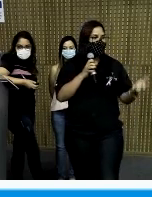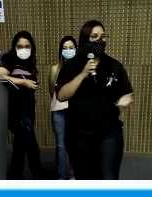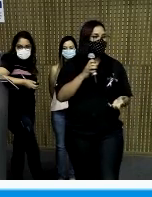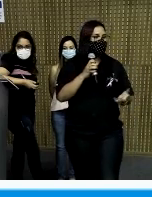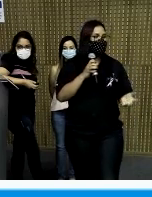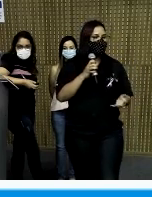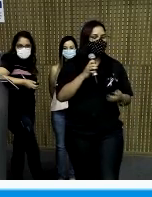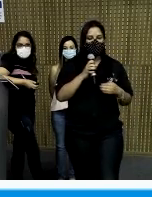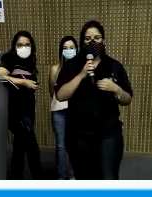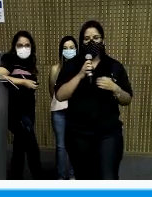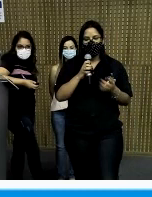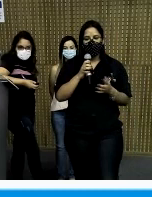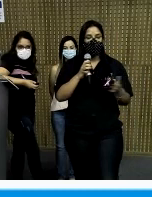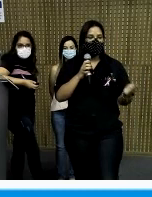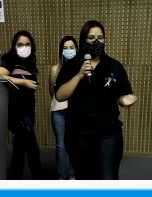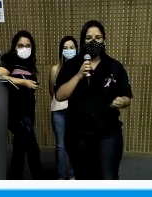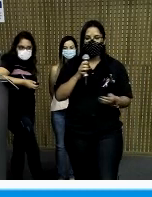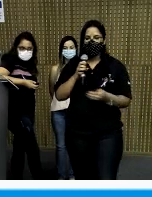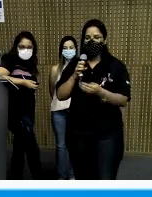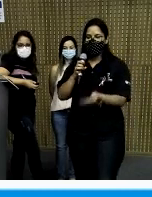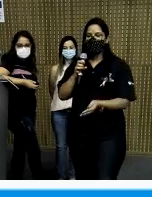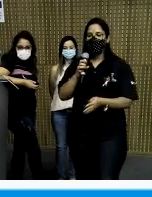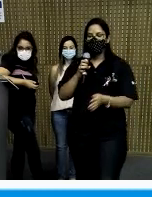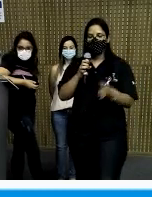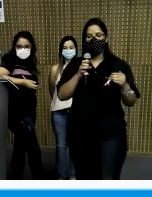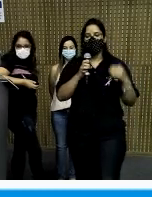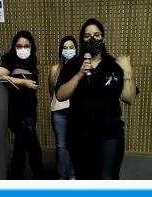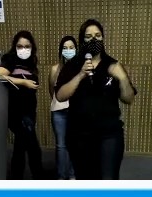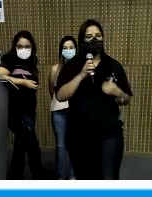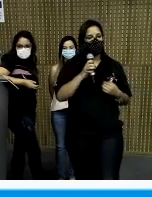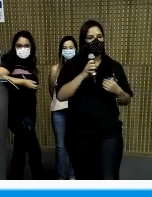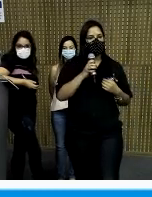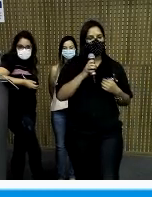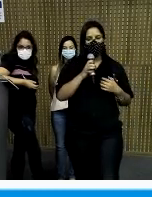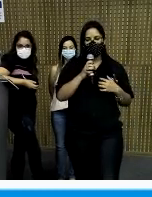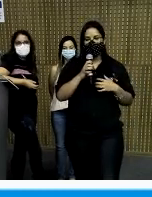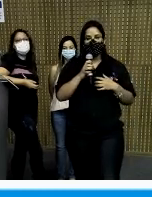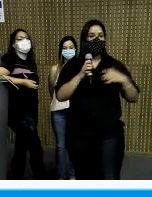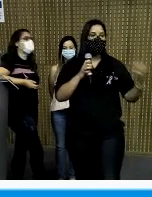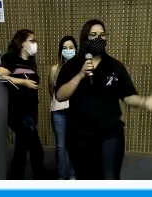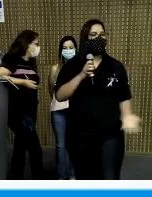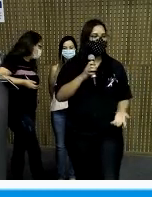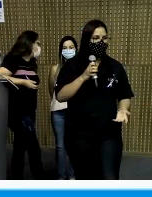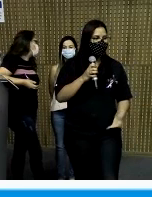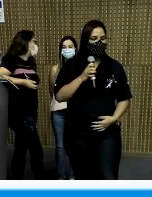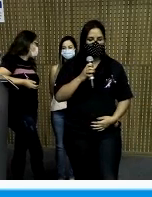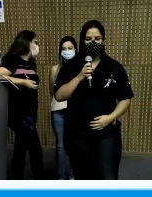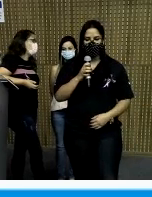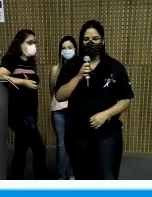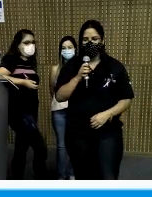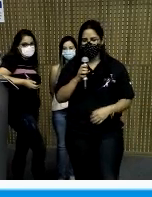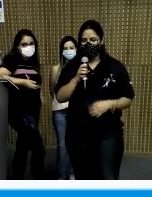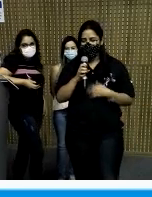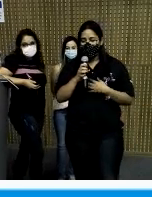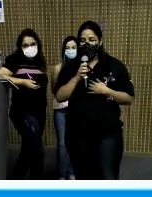que requer um pouco de atenção e é praticamente o que mais demora, que vai de 34, o tempo médio das outras especialidades, para 194 da outra,